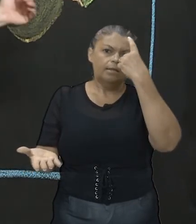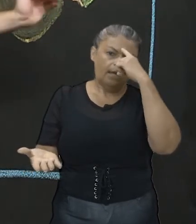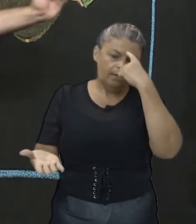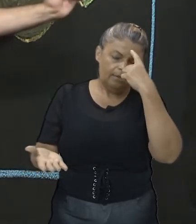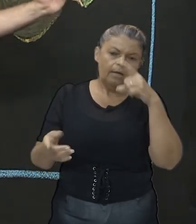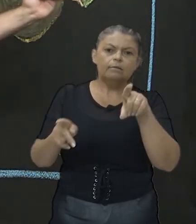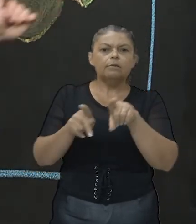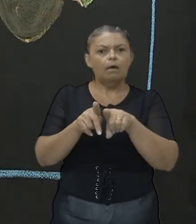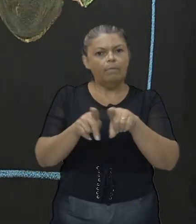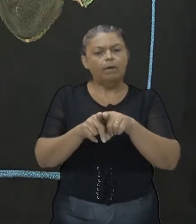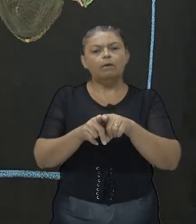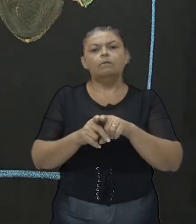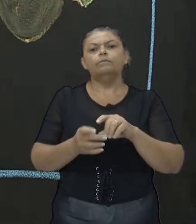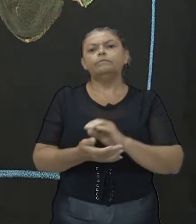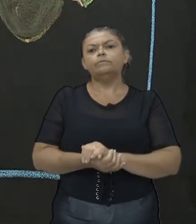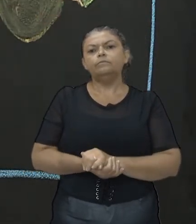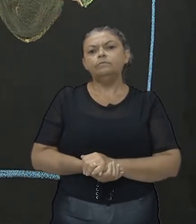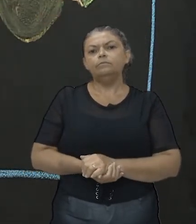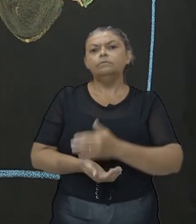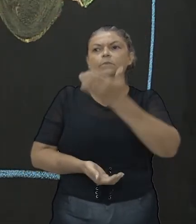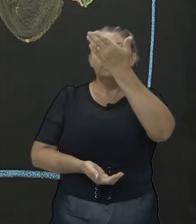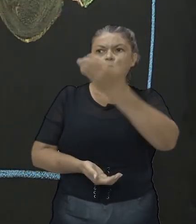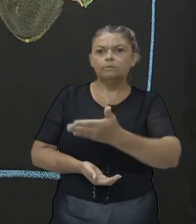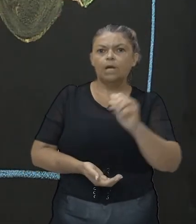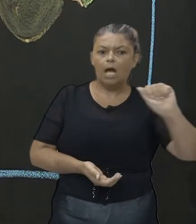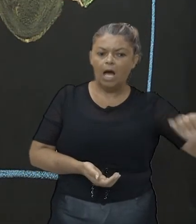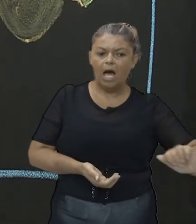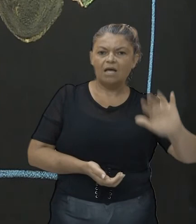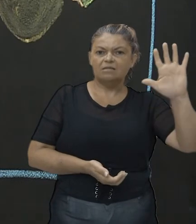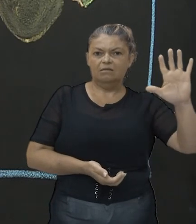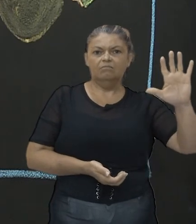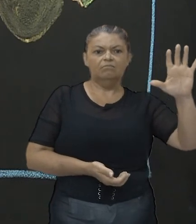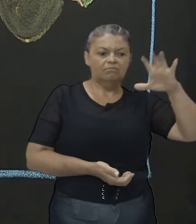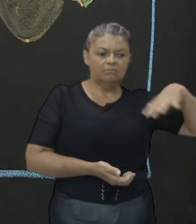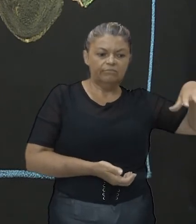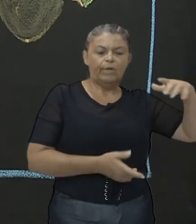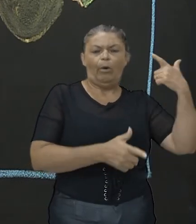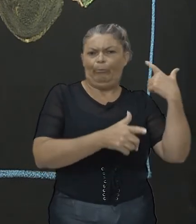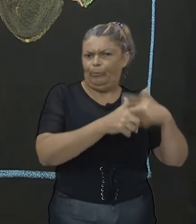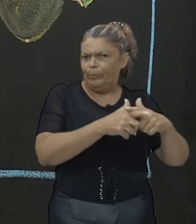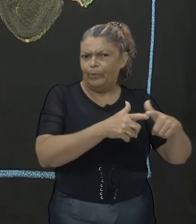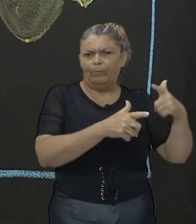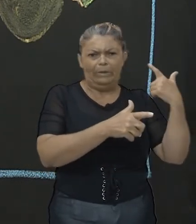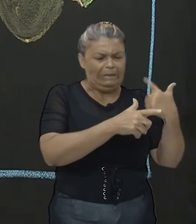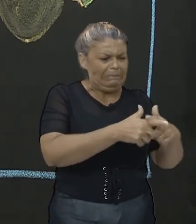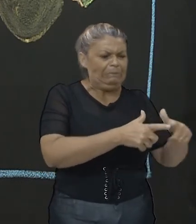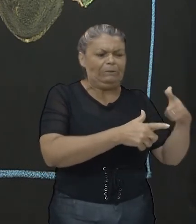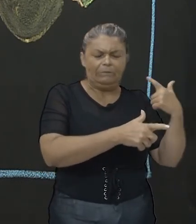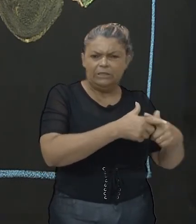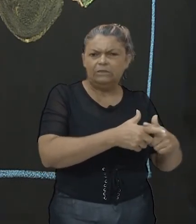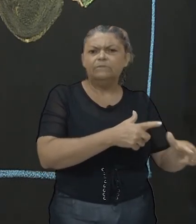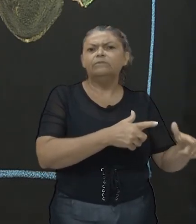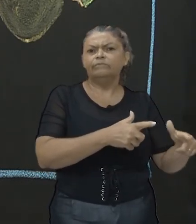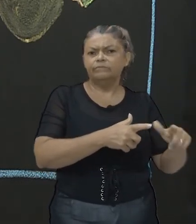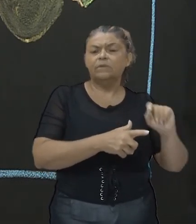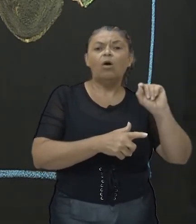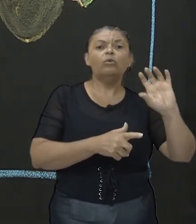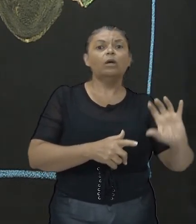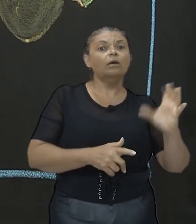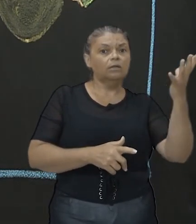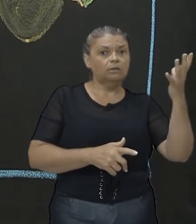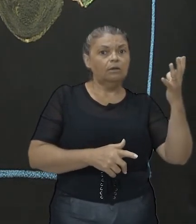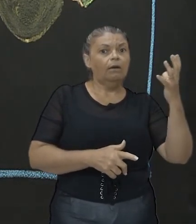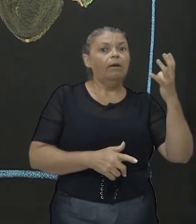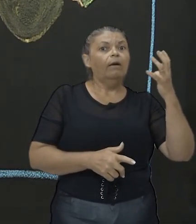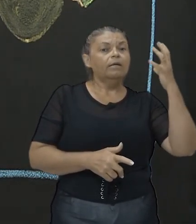Bangladesh e parte do sudeste asiático. Problemas ainda de falta de políticas públicas acabam gerando graves problemas